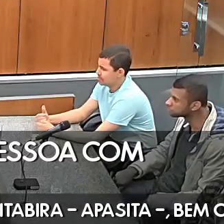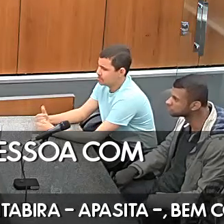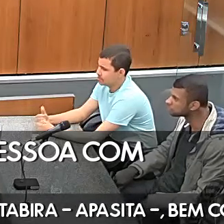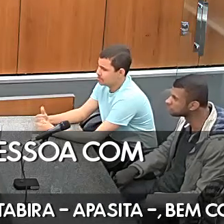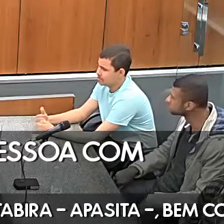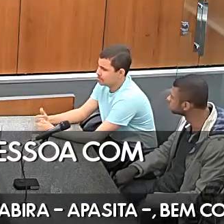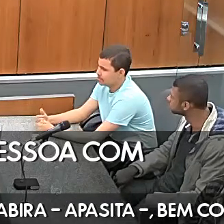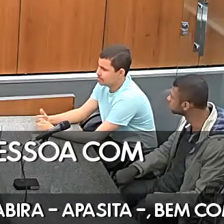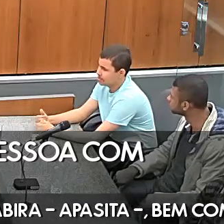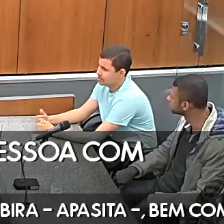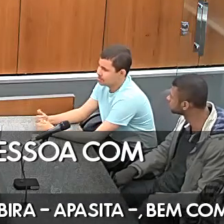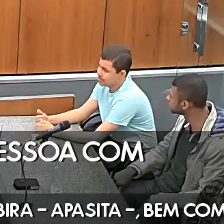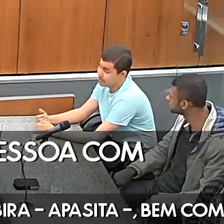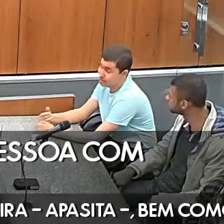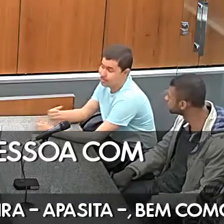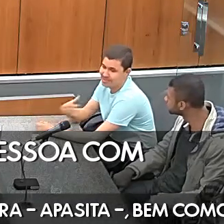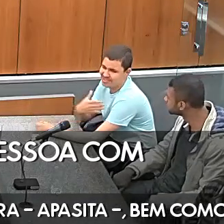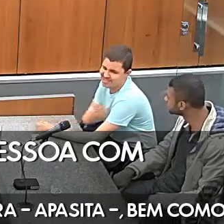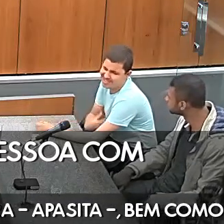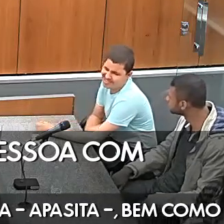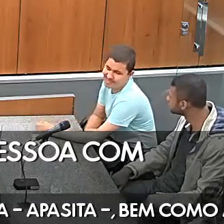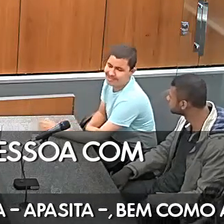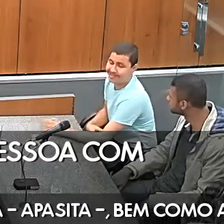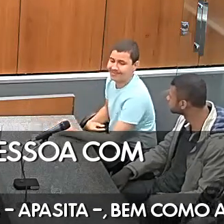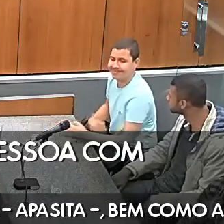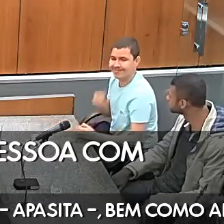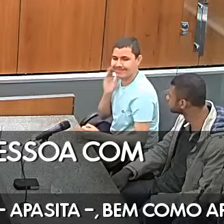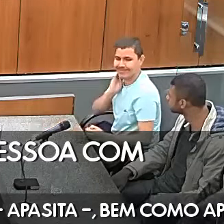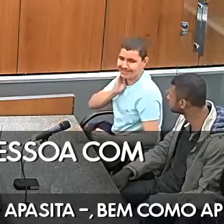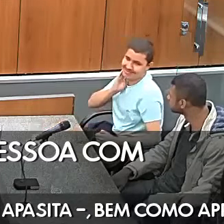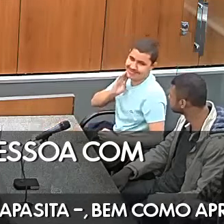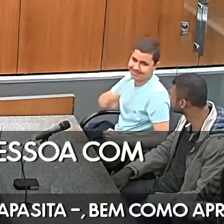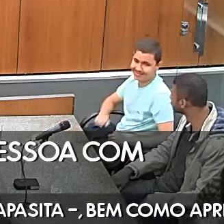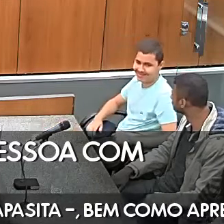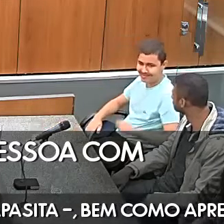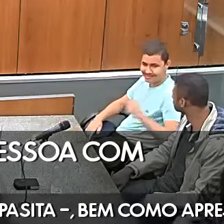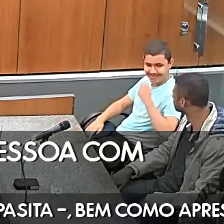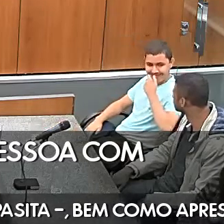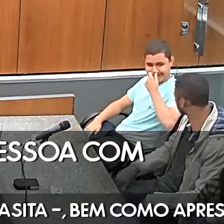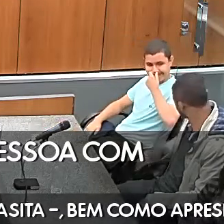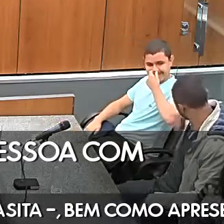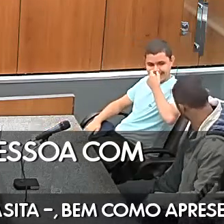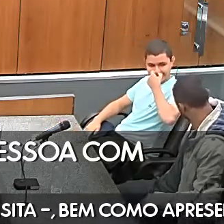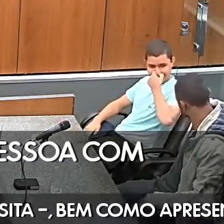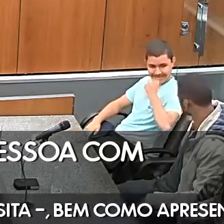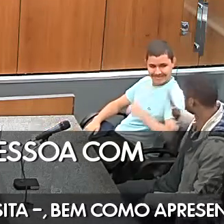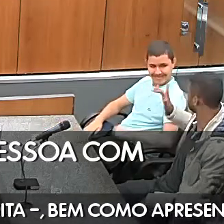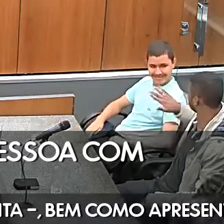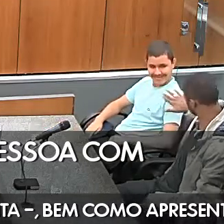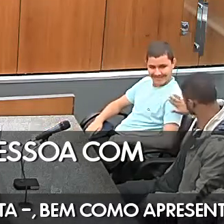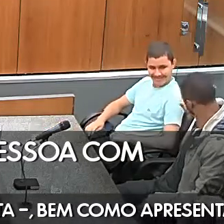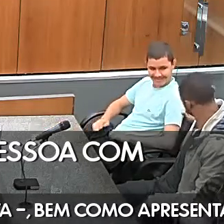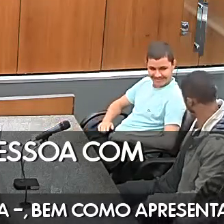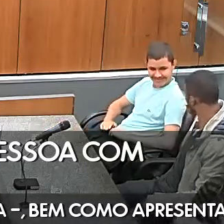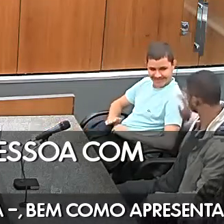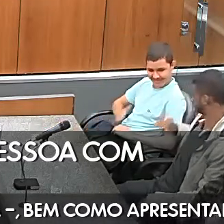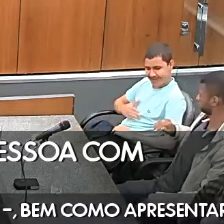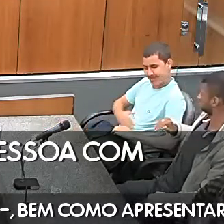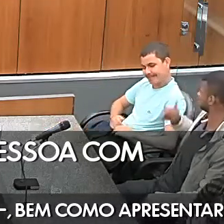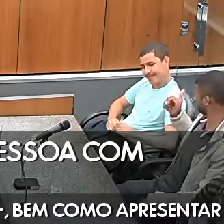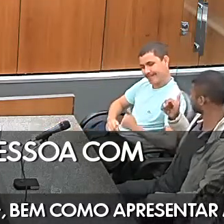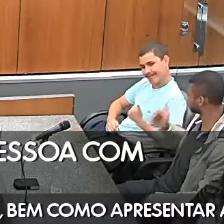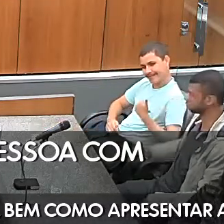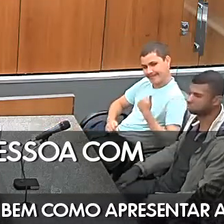com a consciência tranquila, que foi um requerimento que contribuiu até para a